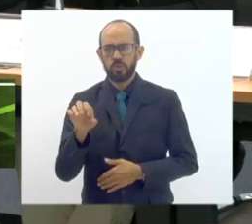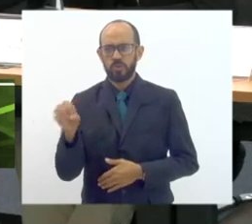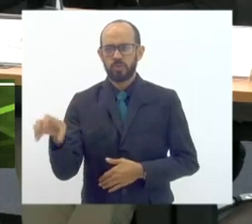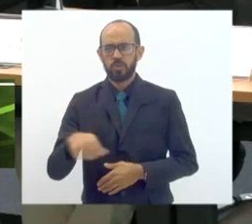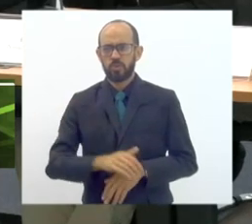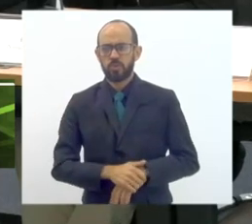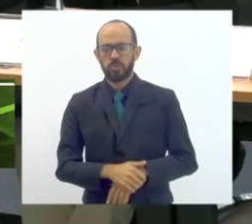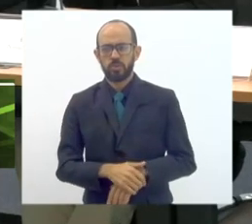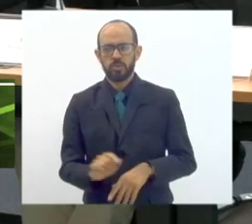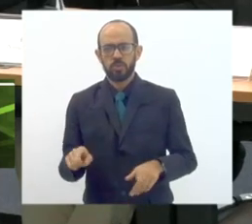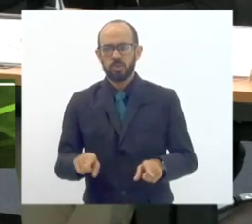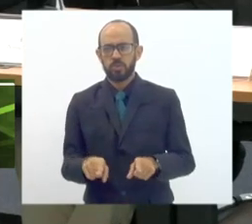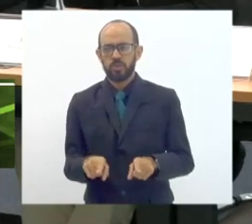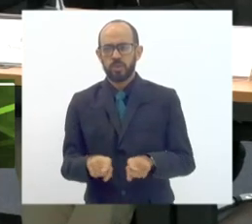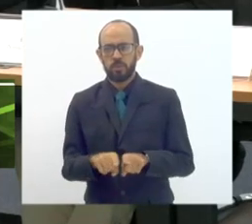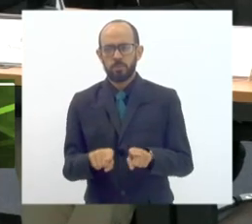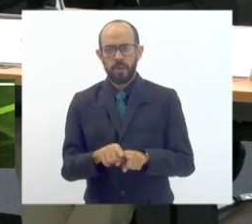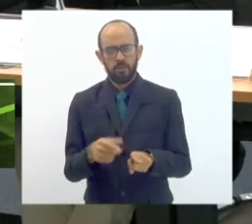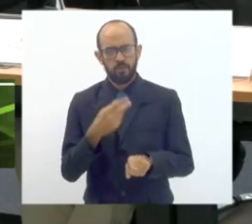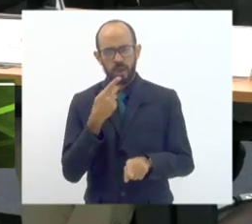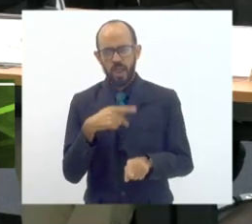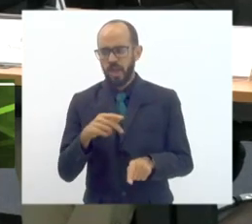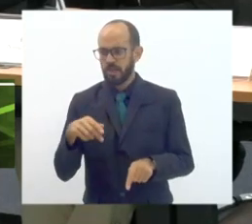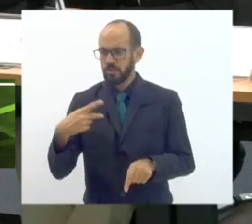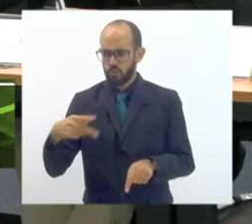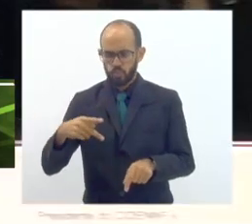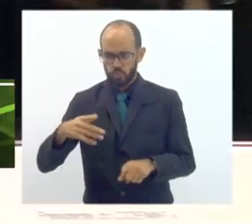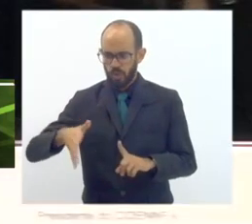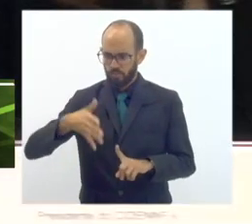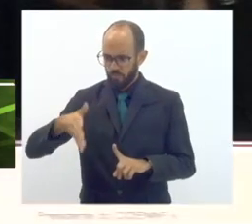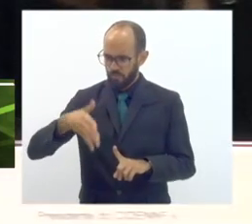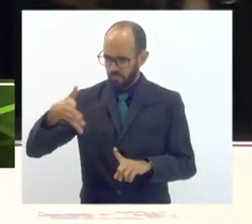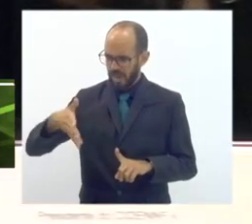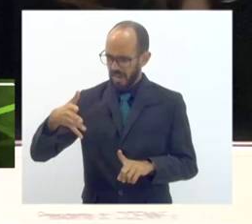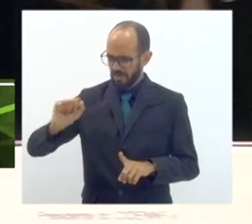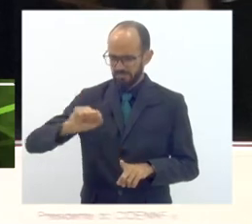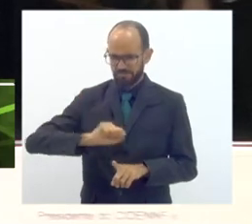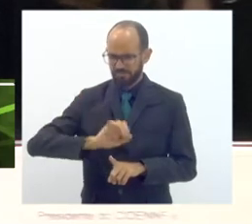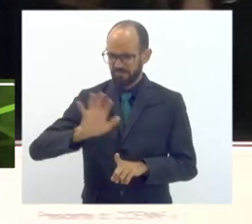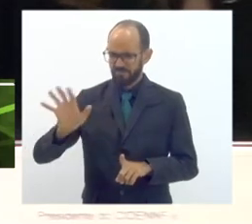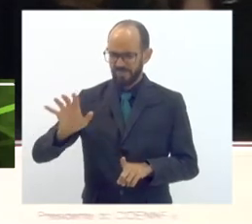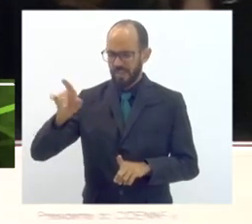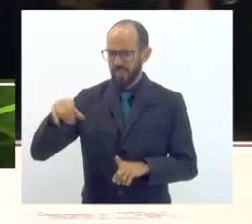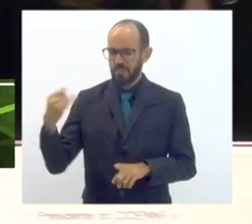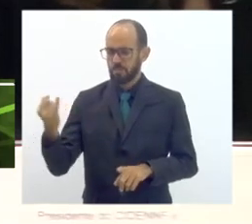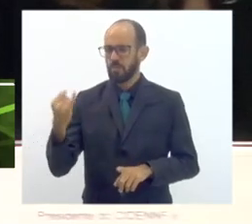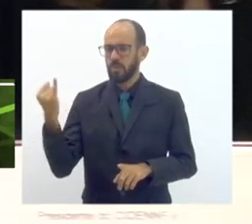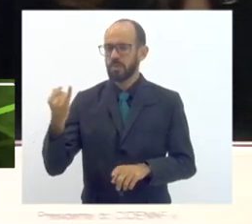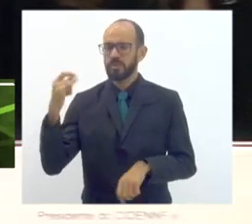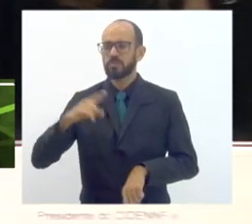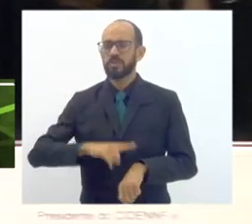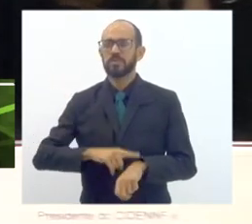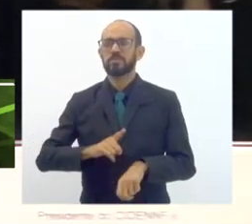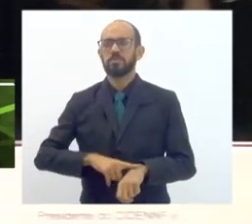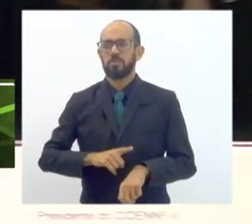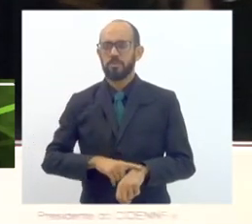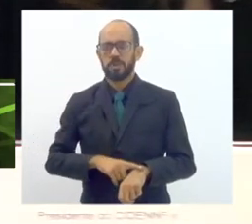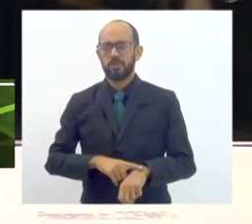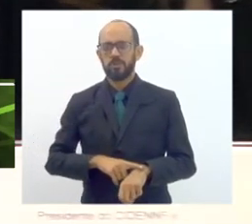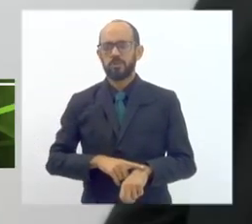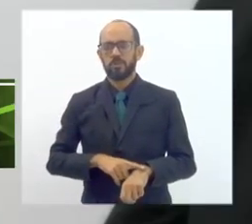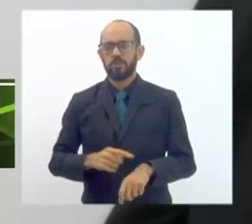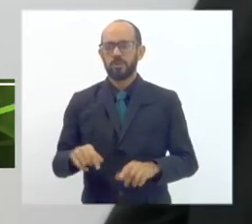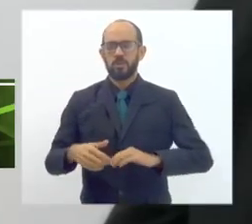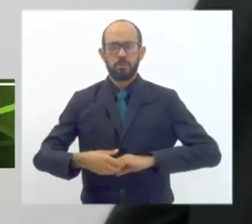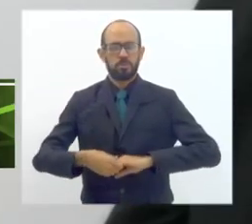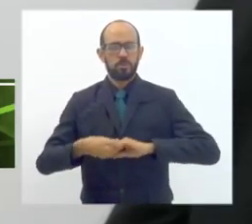CONSEMES, dizer, doutor Rodrigo, que a sua fala lúcida e madura é muito apropriada para esse momento que a gente está vivendo. Saudar